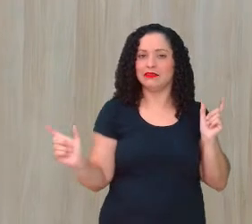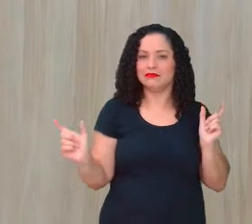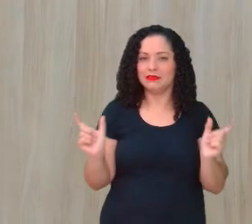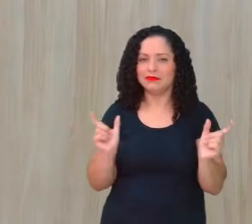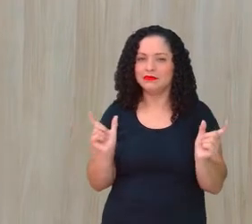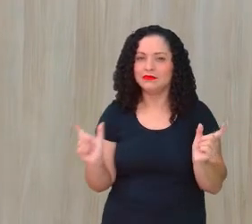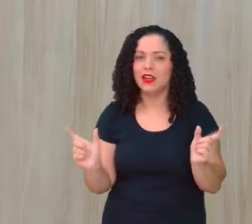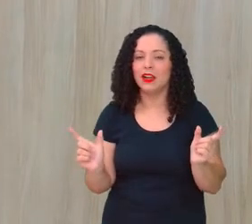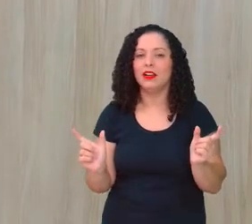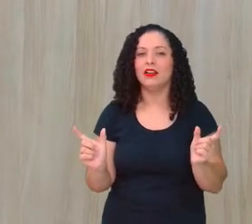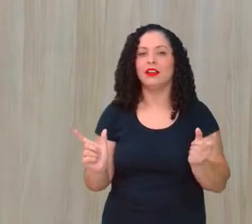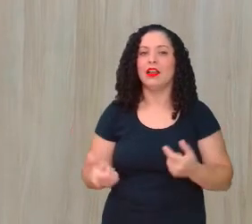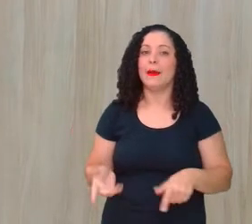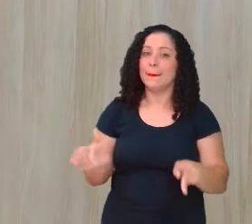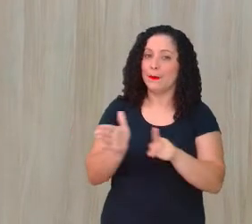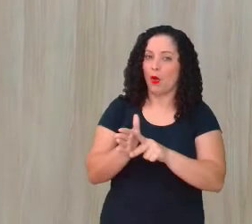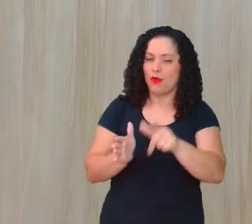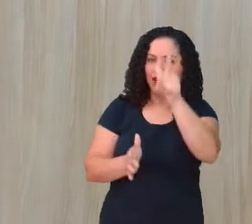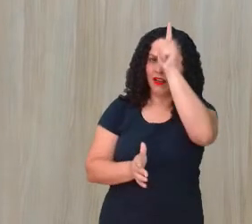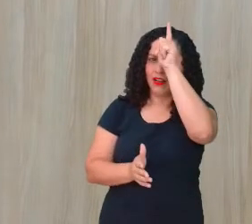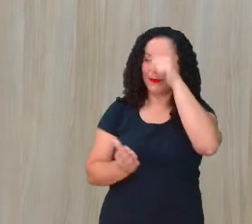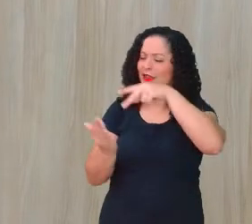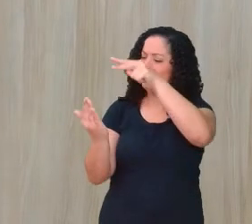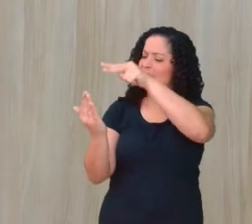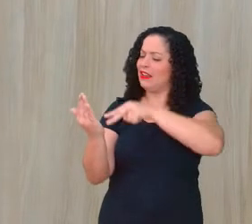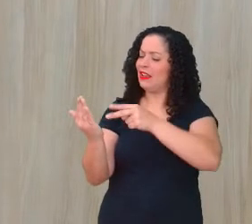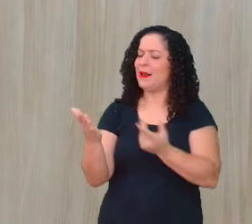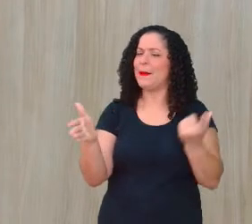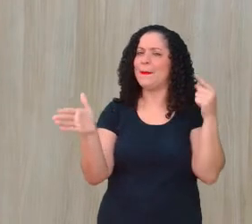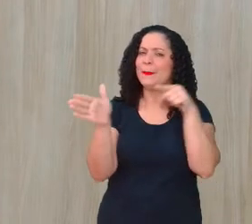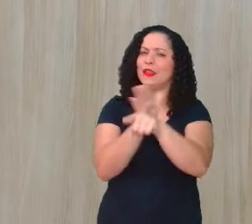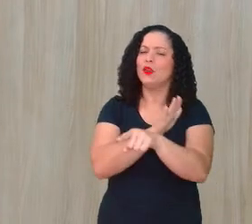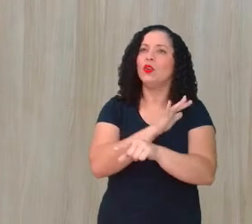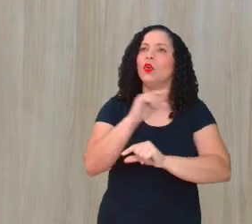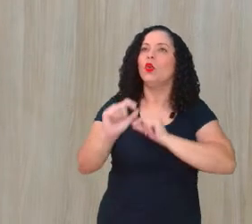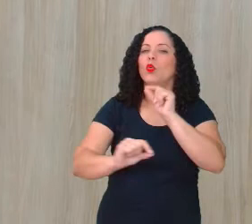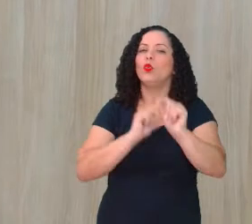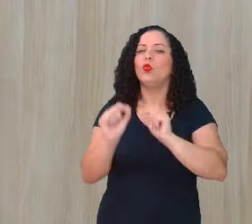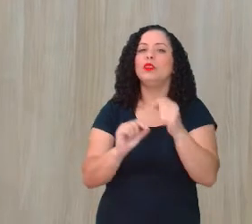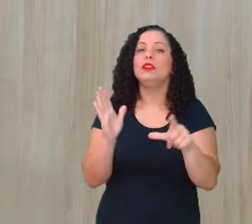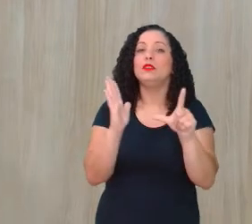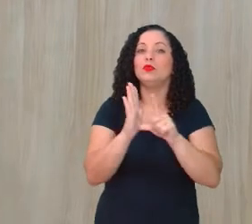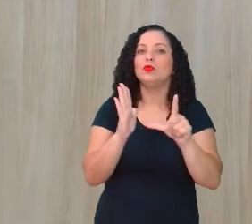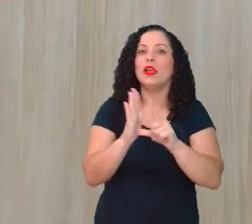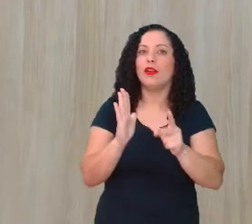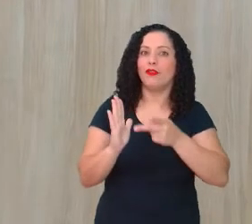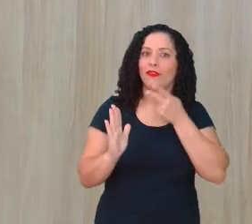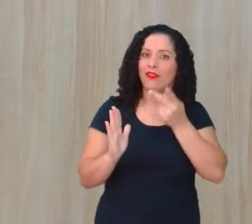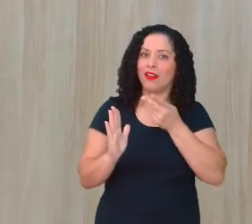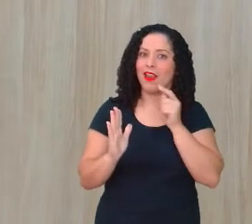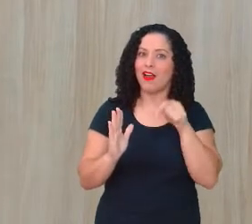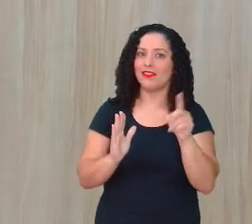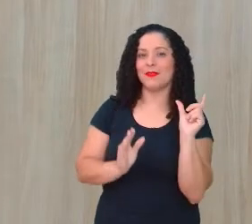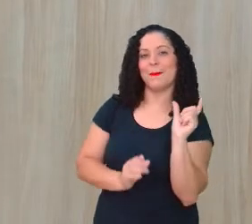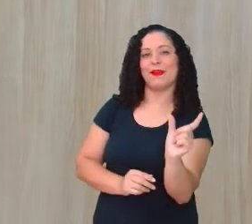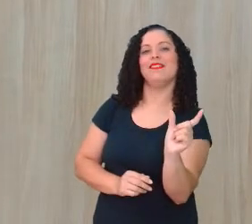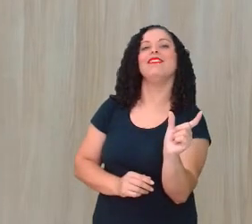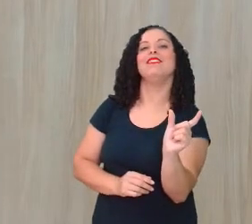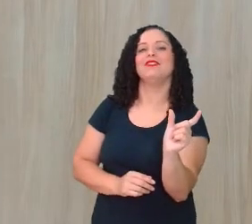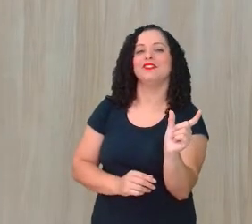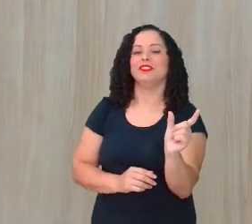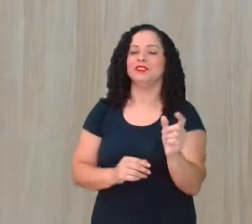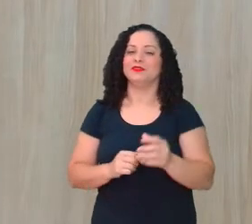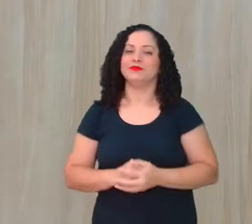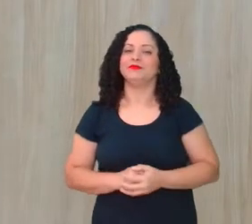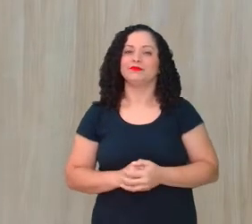termo ali no germânico, né, eles fazem a pergunta: o que Lutero dizia a respeito dessa palavra? Certo? Então o